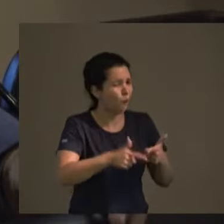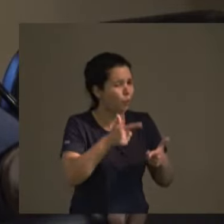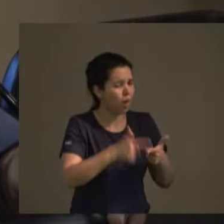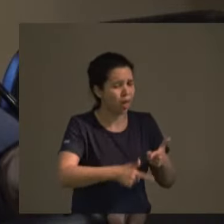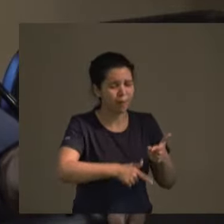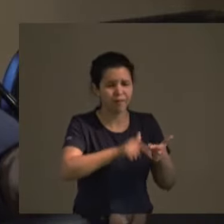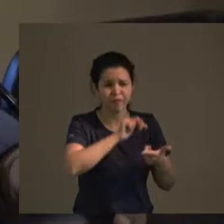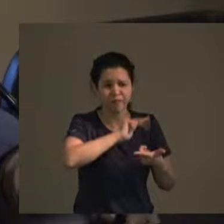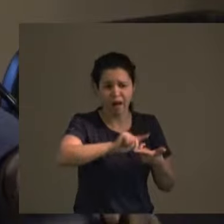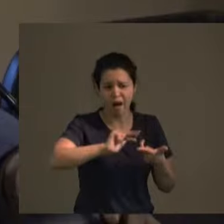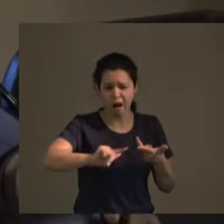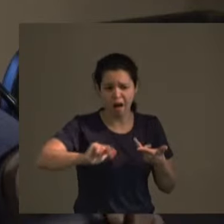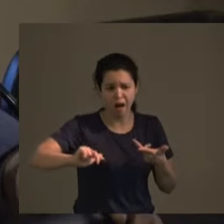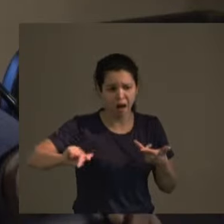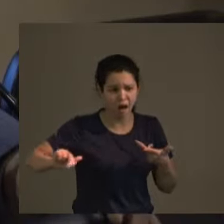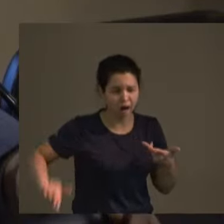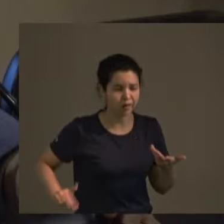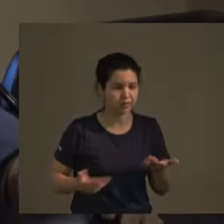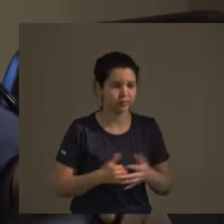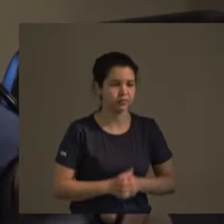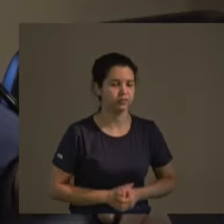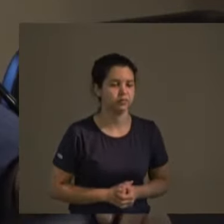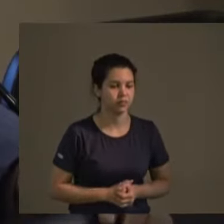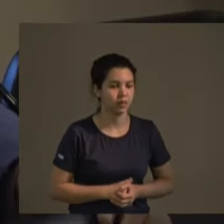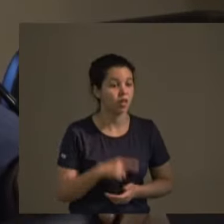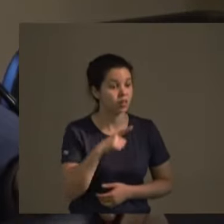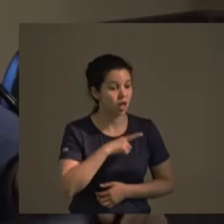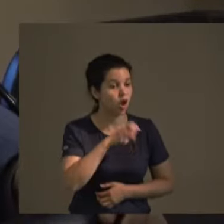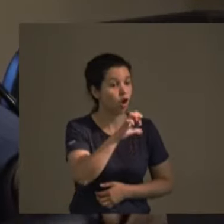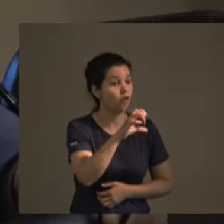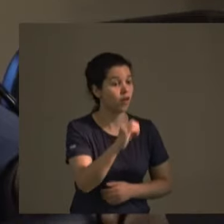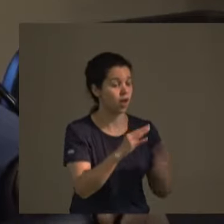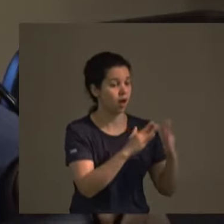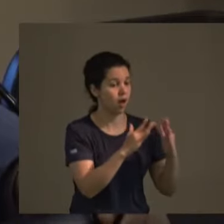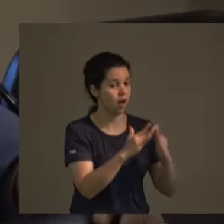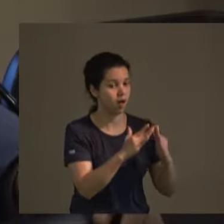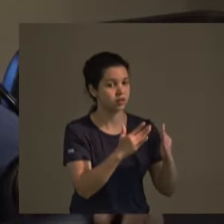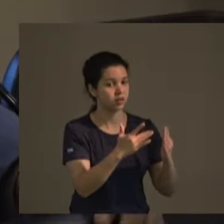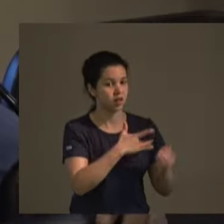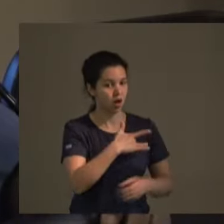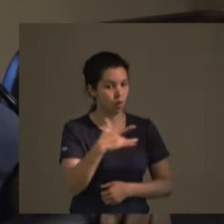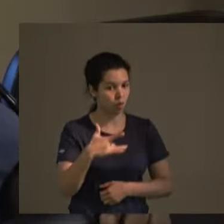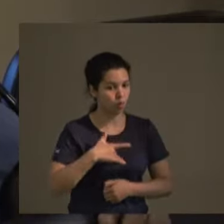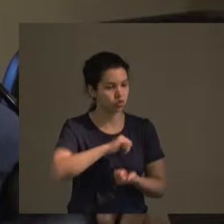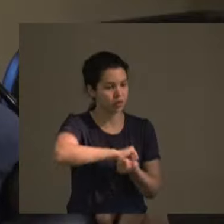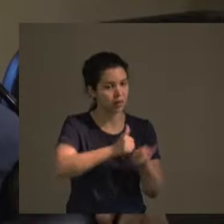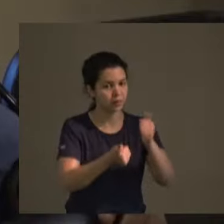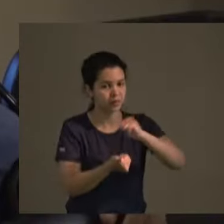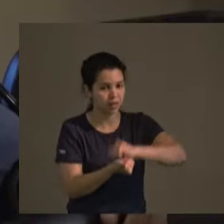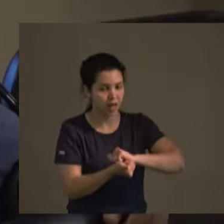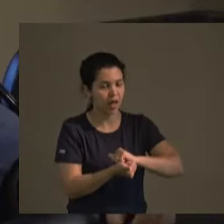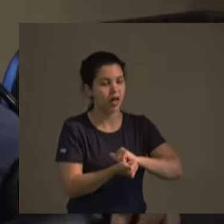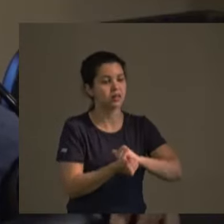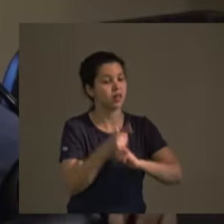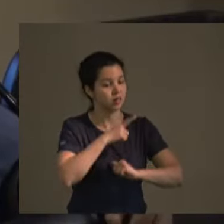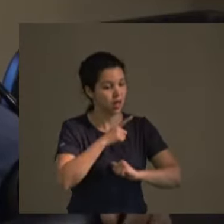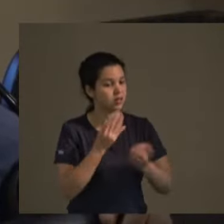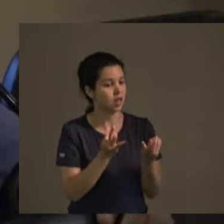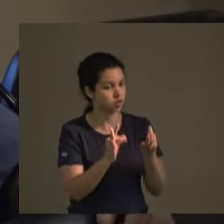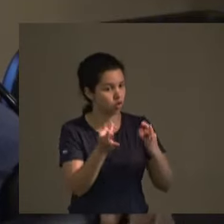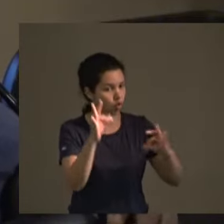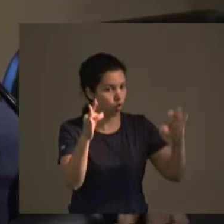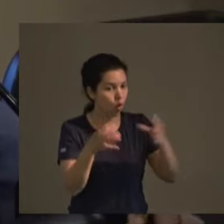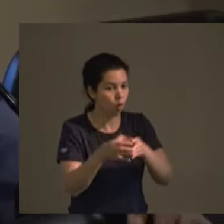problemas no acesso a essa política. Então, 90 policlínicas adaptadas com recursos tecnológicos e com a